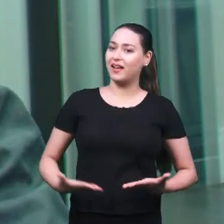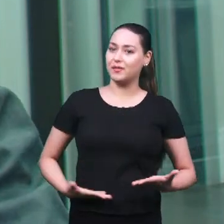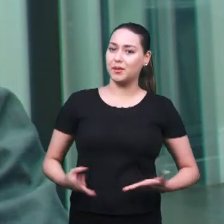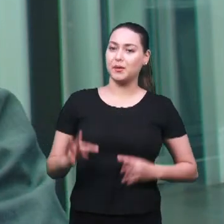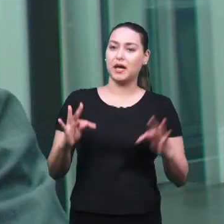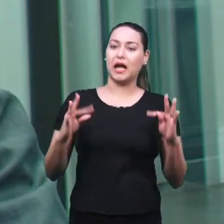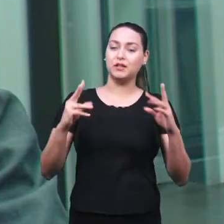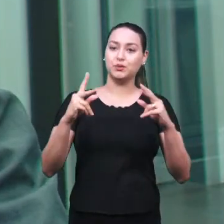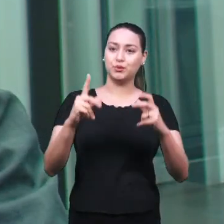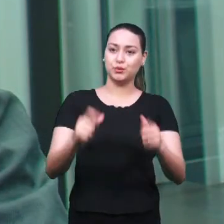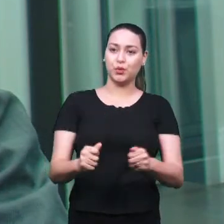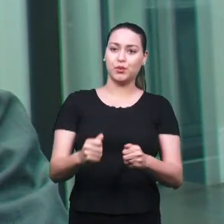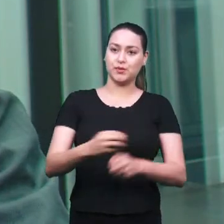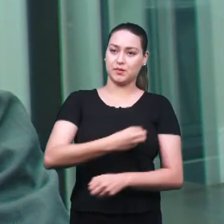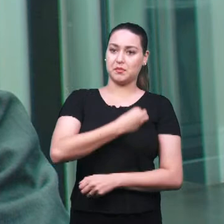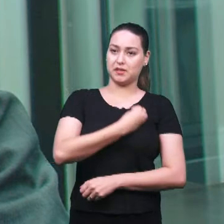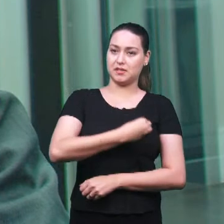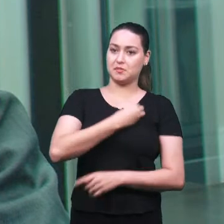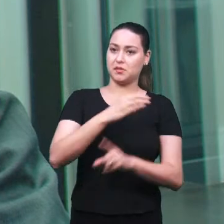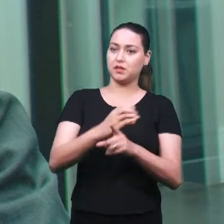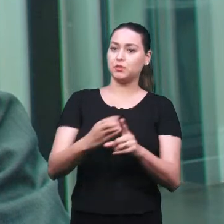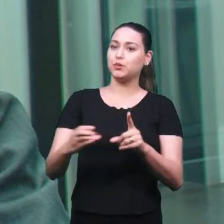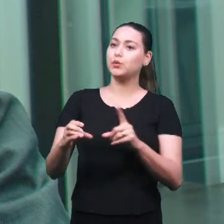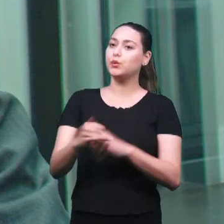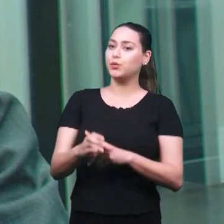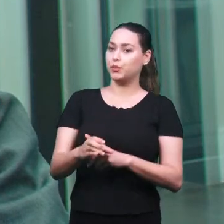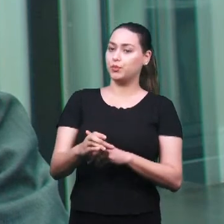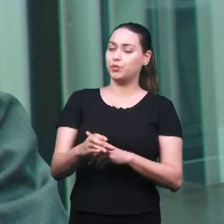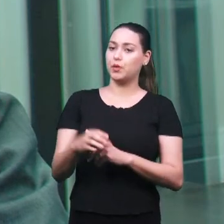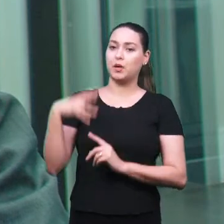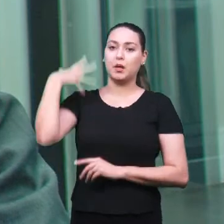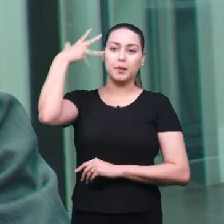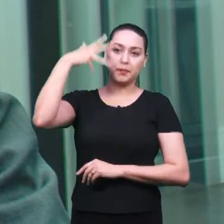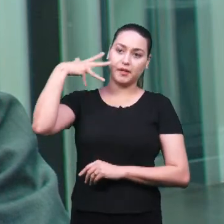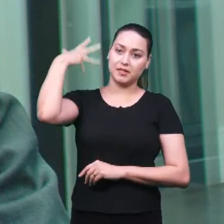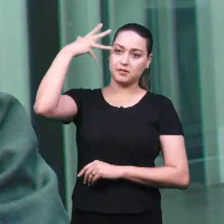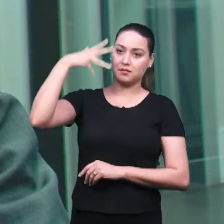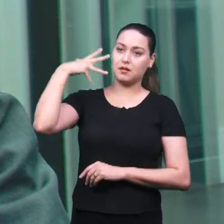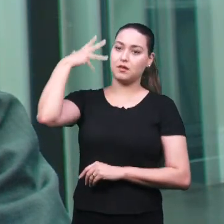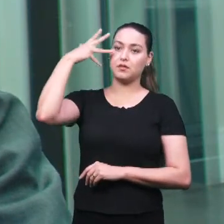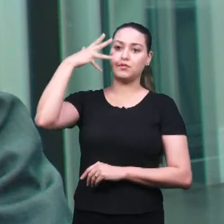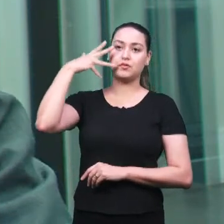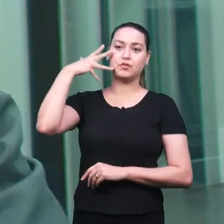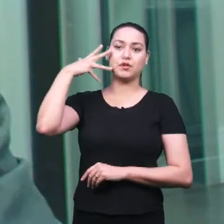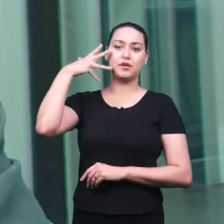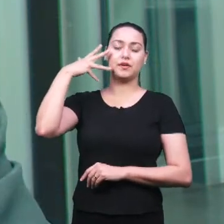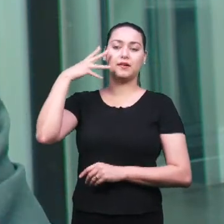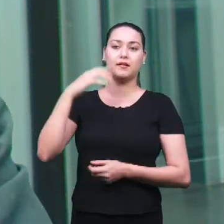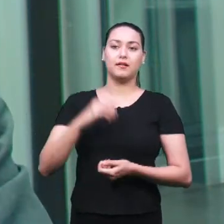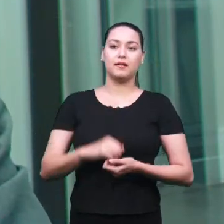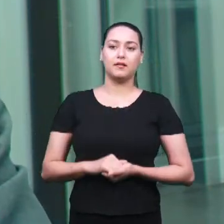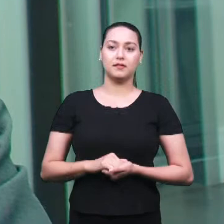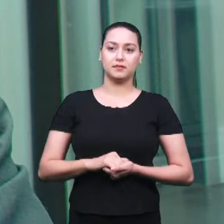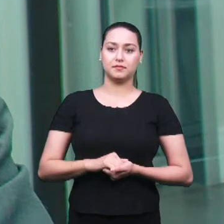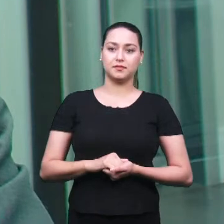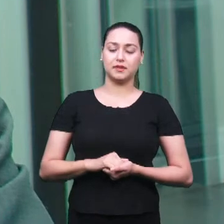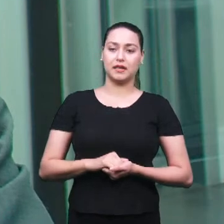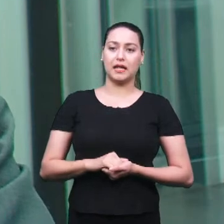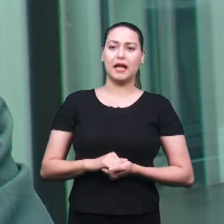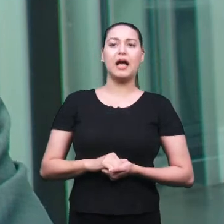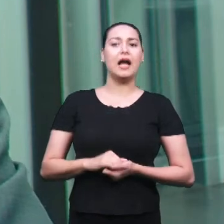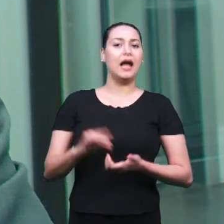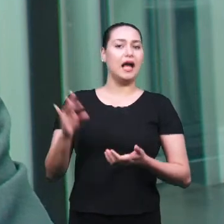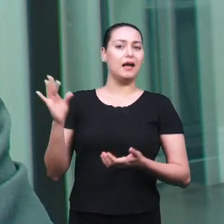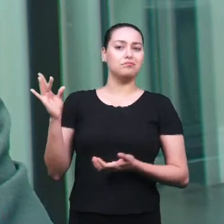participarem do culto, será uma palavra bastante atual, porque é totalmente relacionada com a